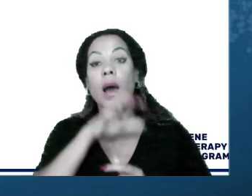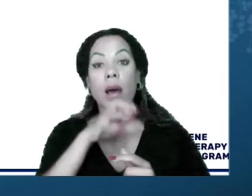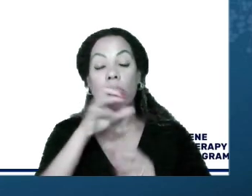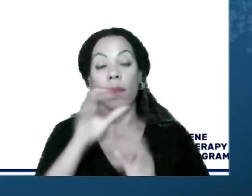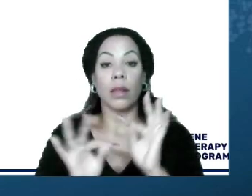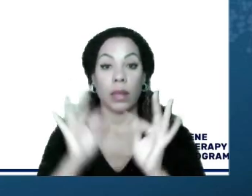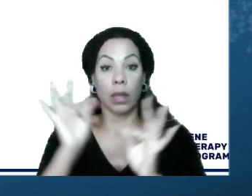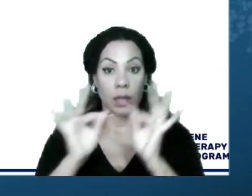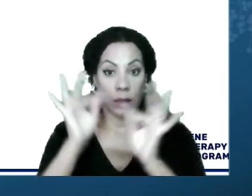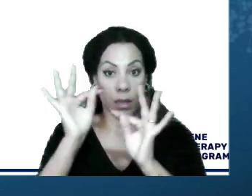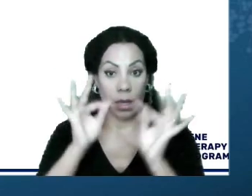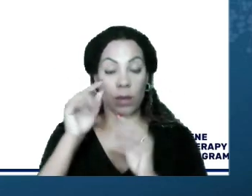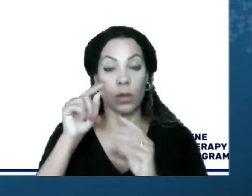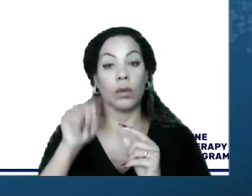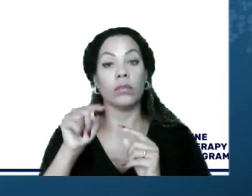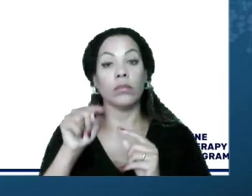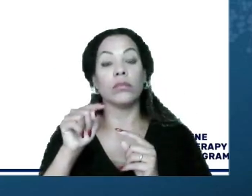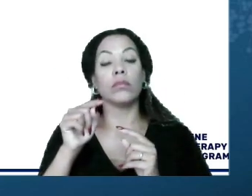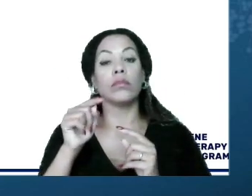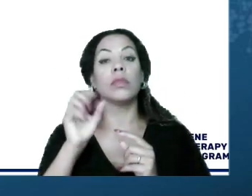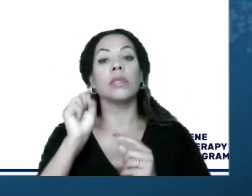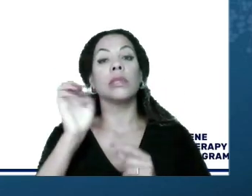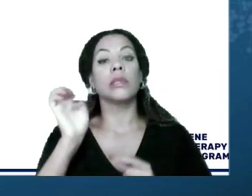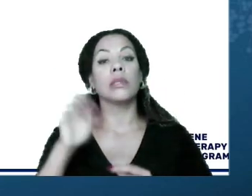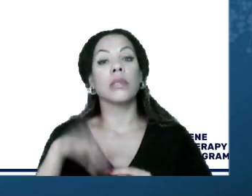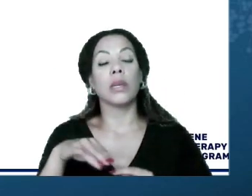normais, e os tratamentos